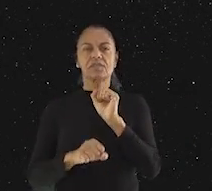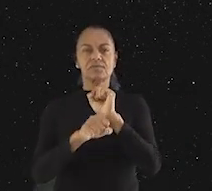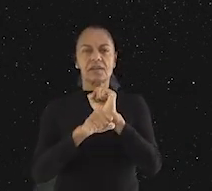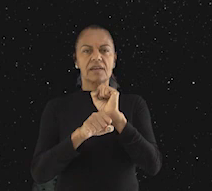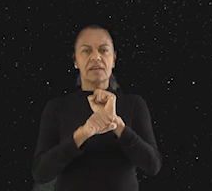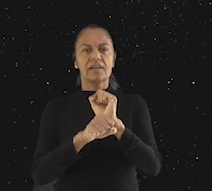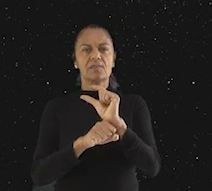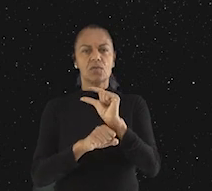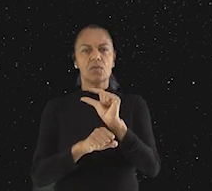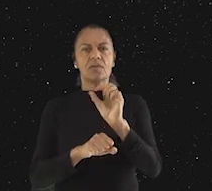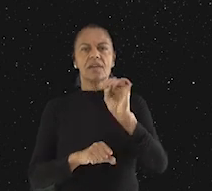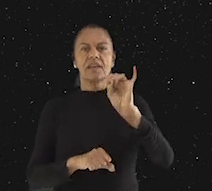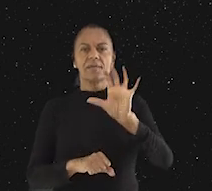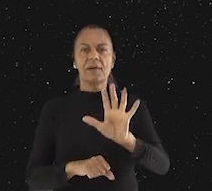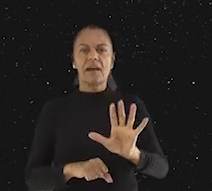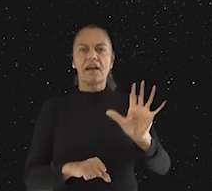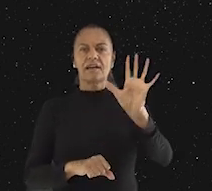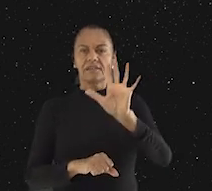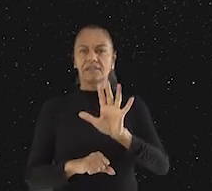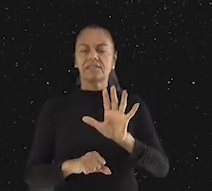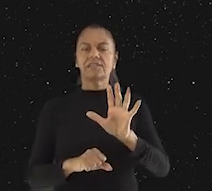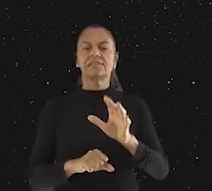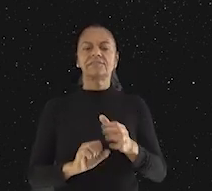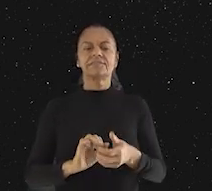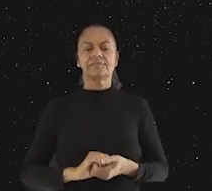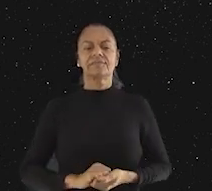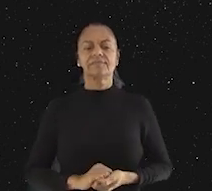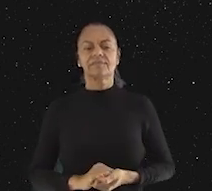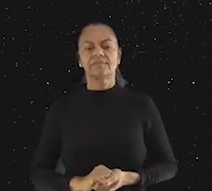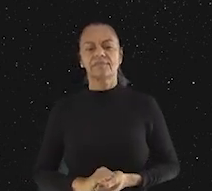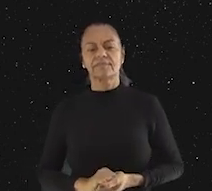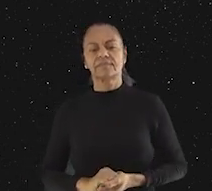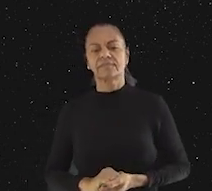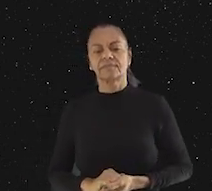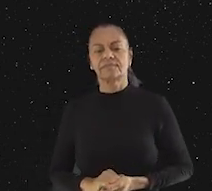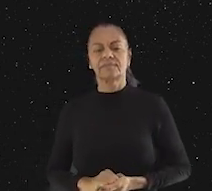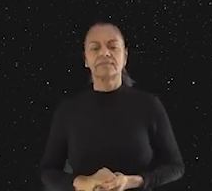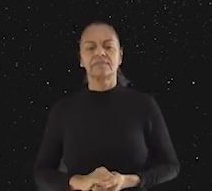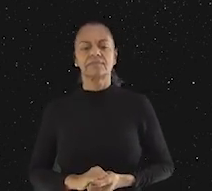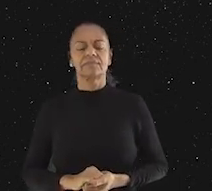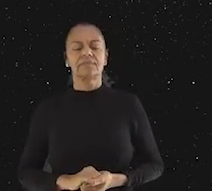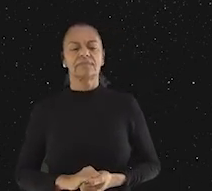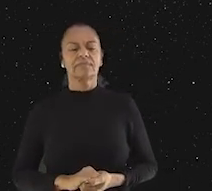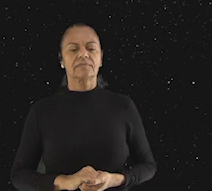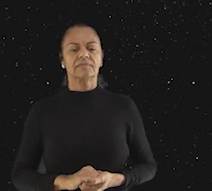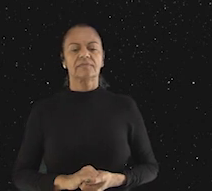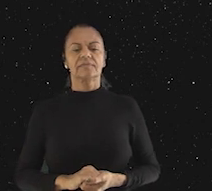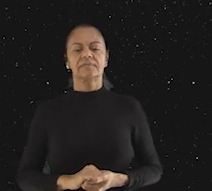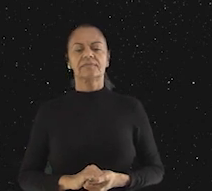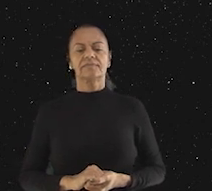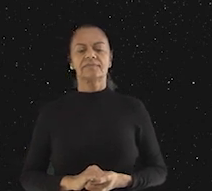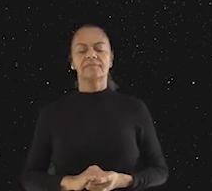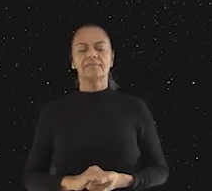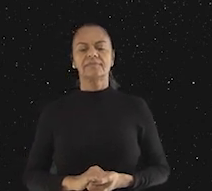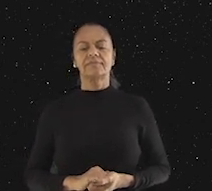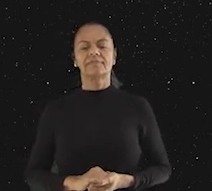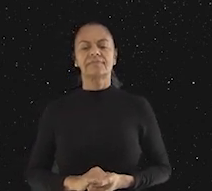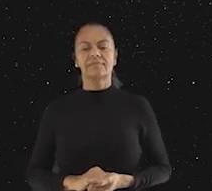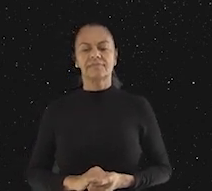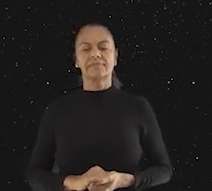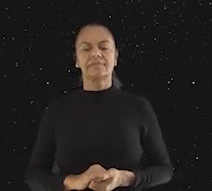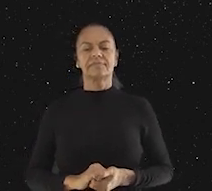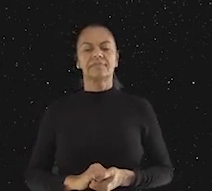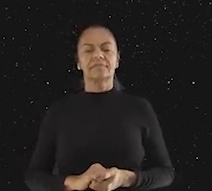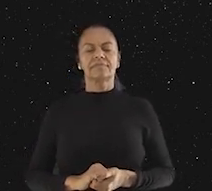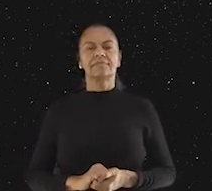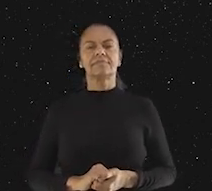carregando as imagens do site do GPS, né, do satélite, na